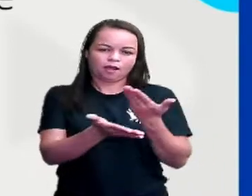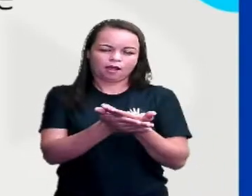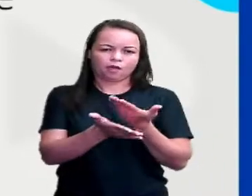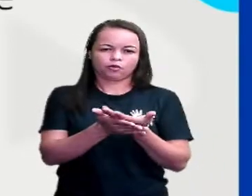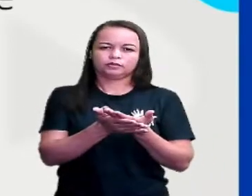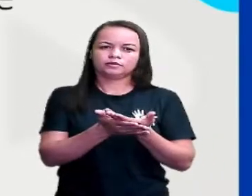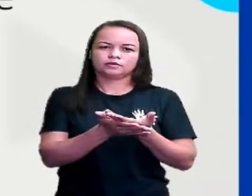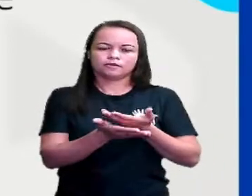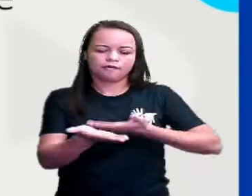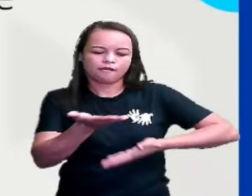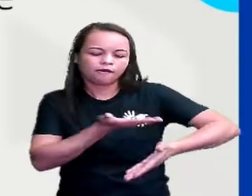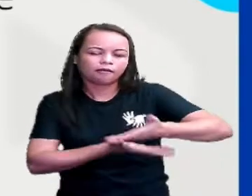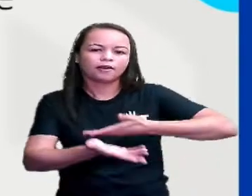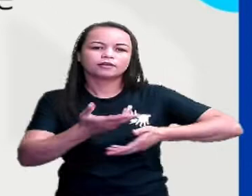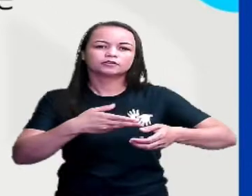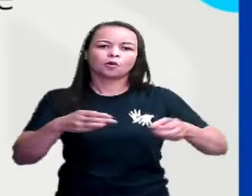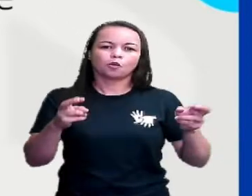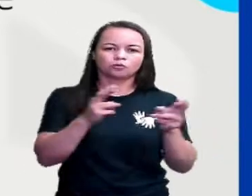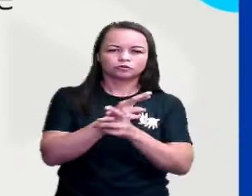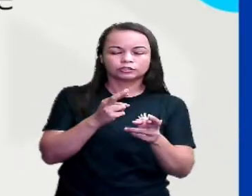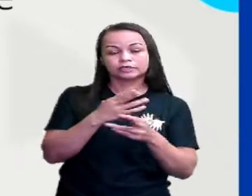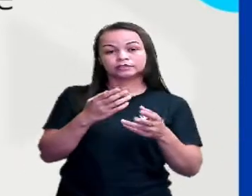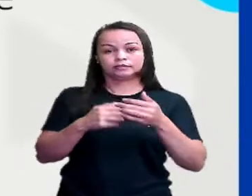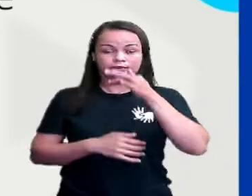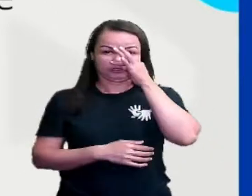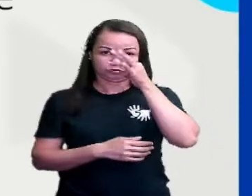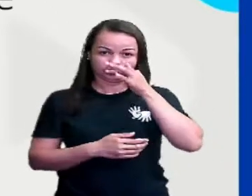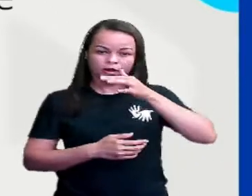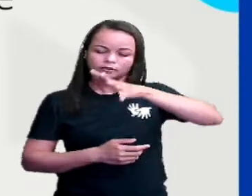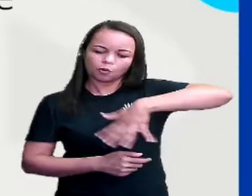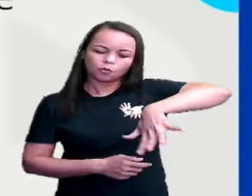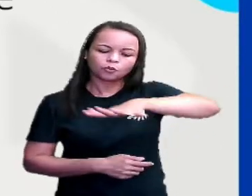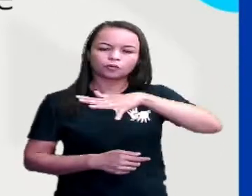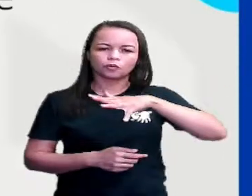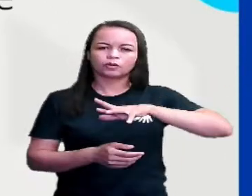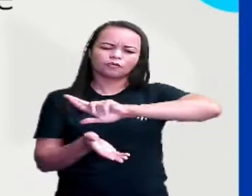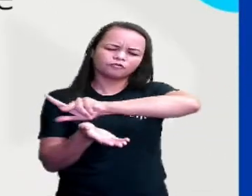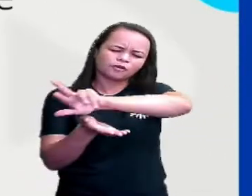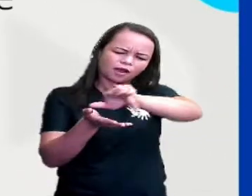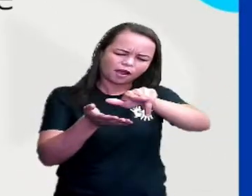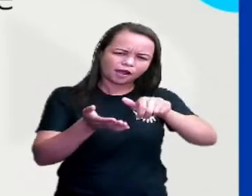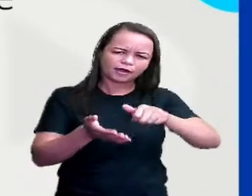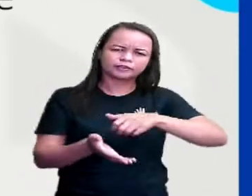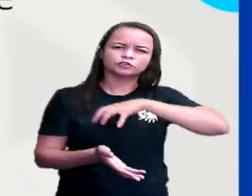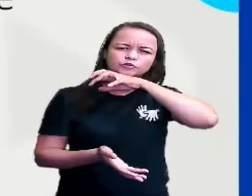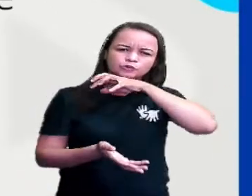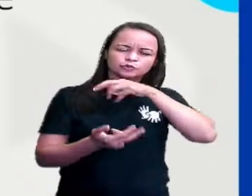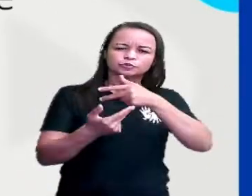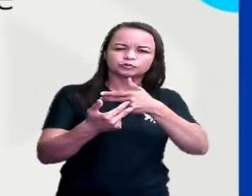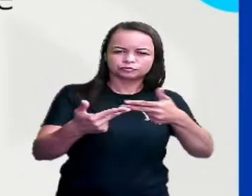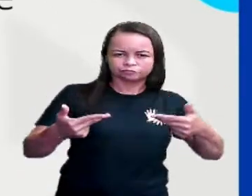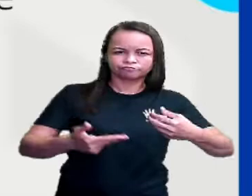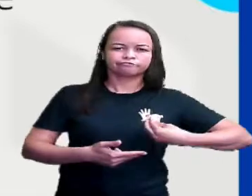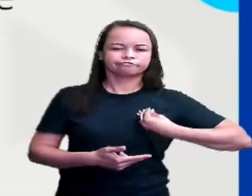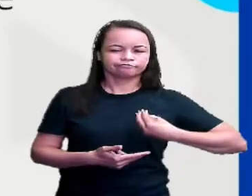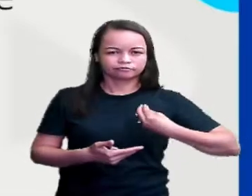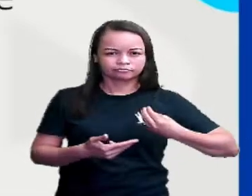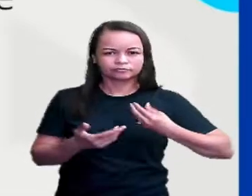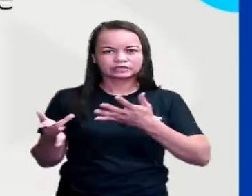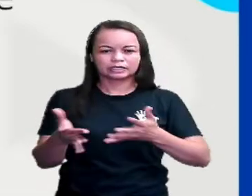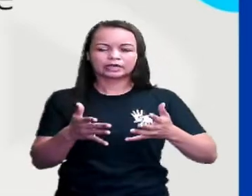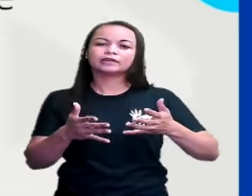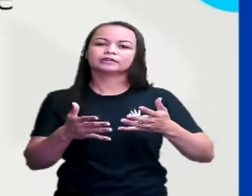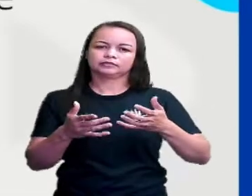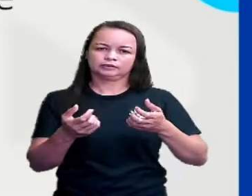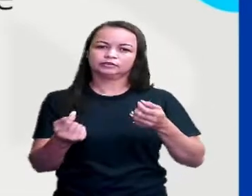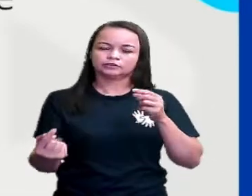as relações entre as plantas, o ambiente e os demais seres vivos de forma crítica, significativa